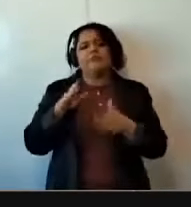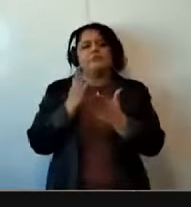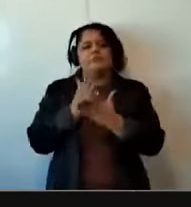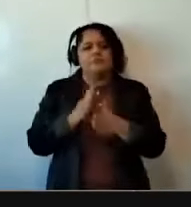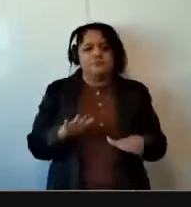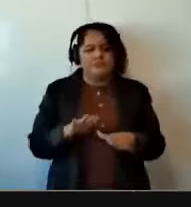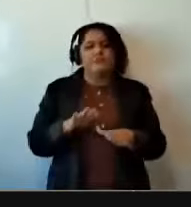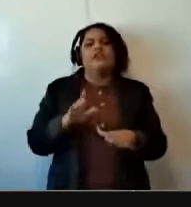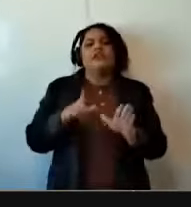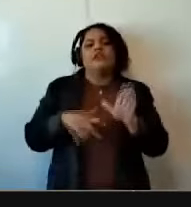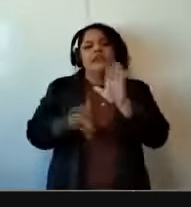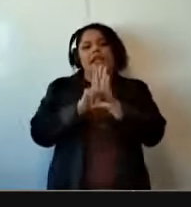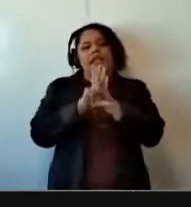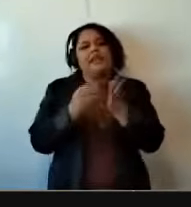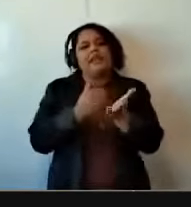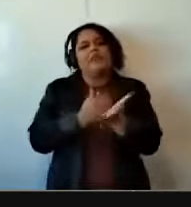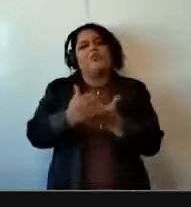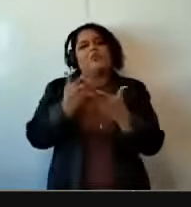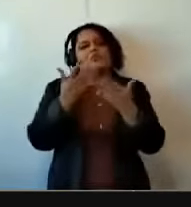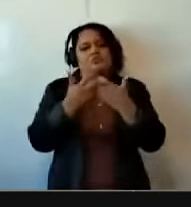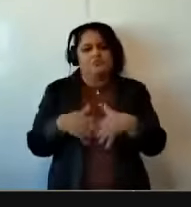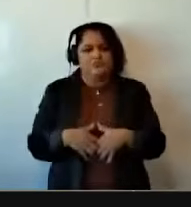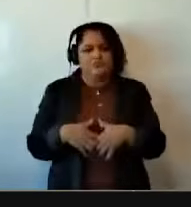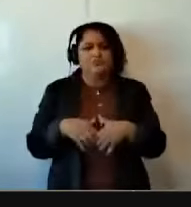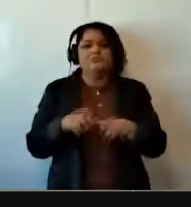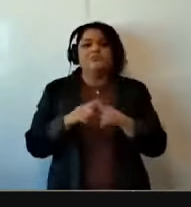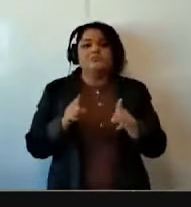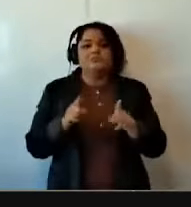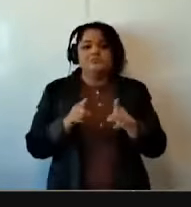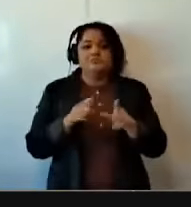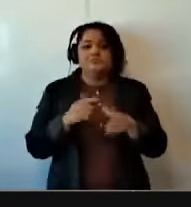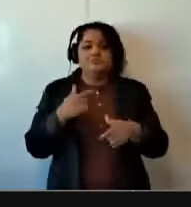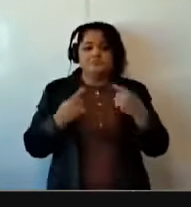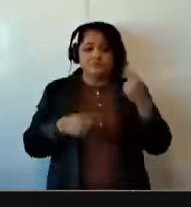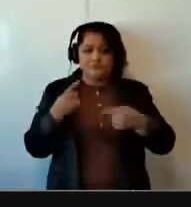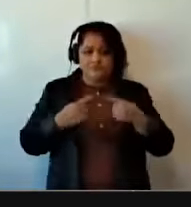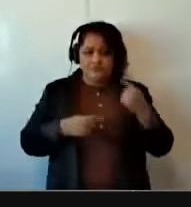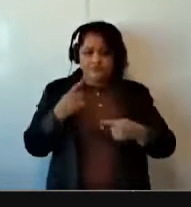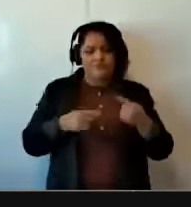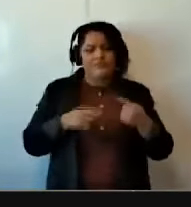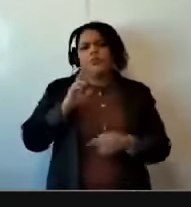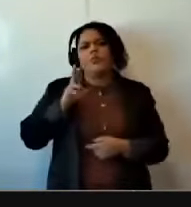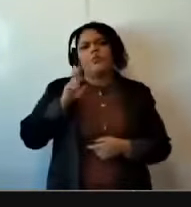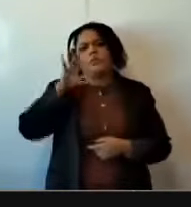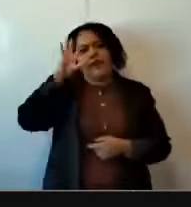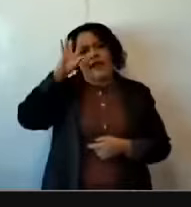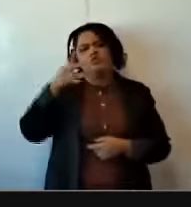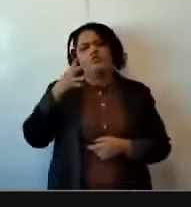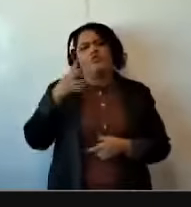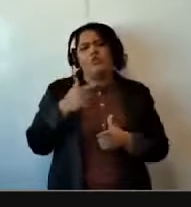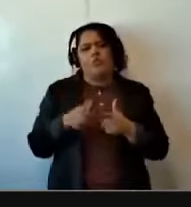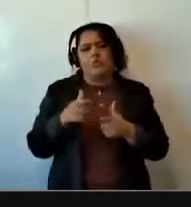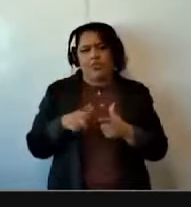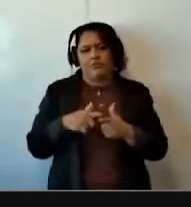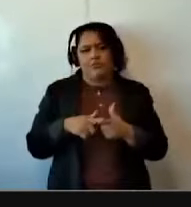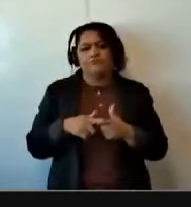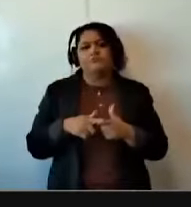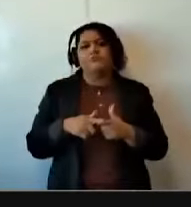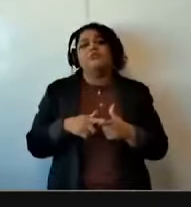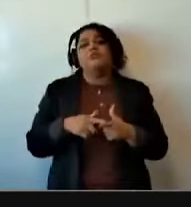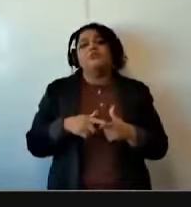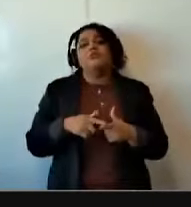Mas como se não bastasse, a discussão não era em prol de resolver o problema, a discussão era em prol de quem propôs